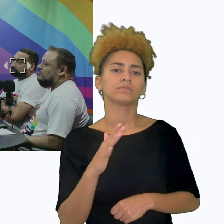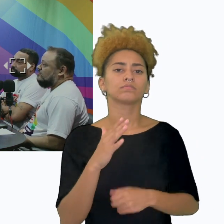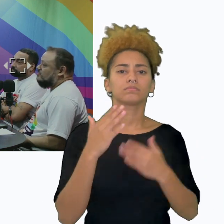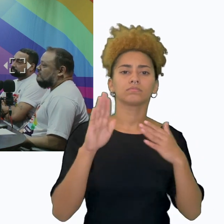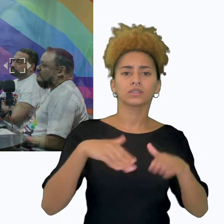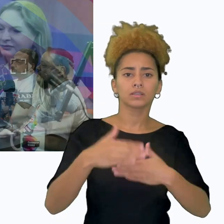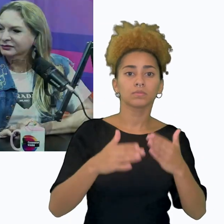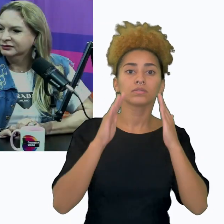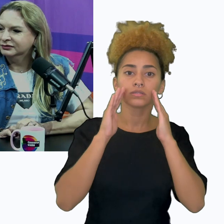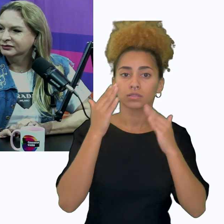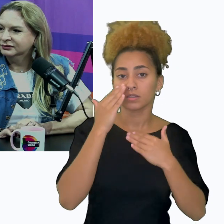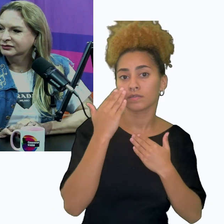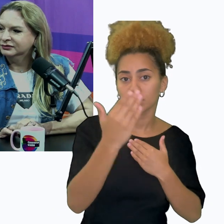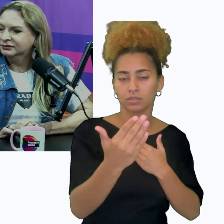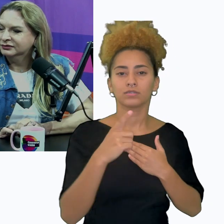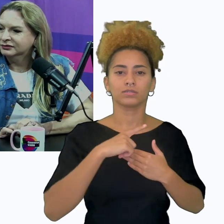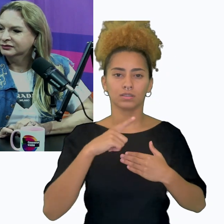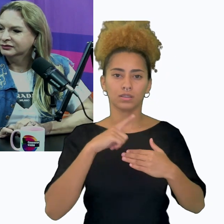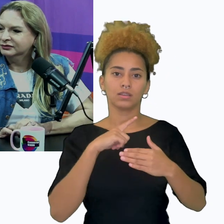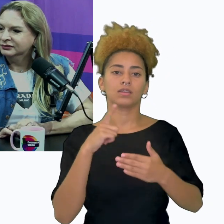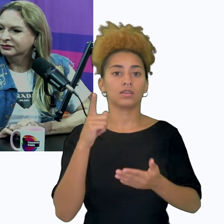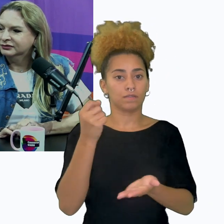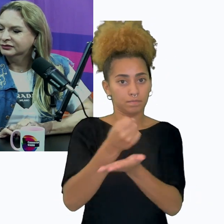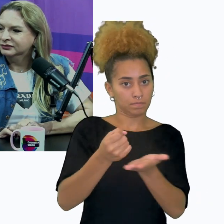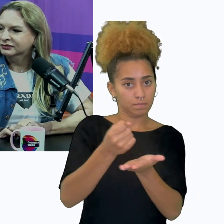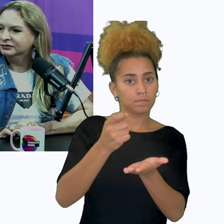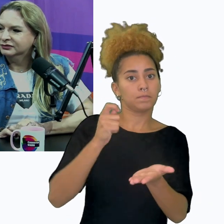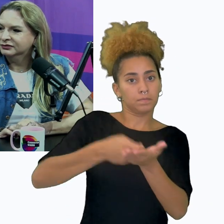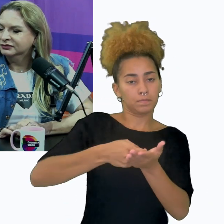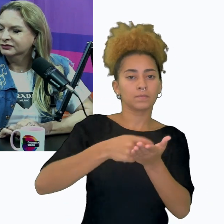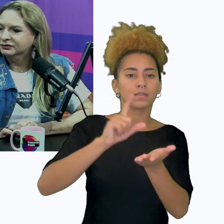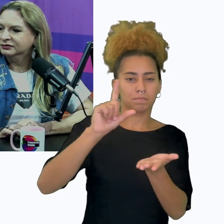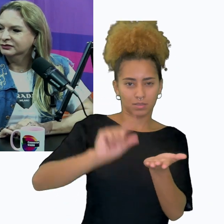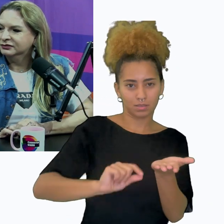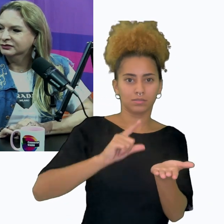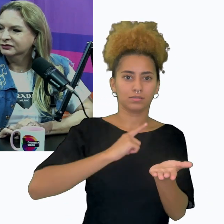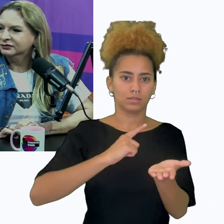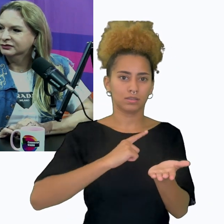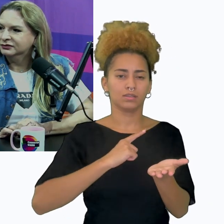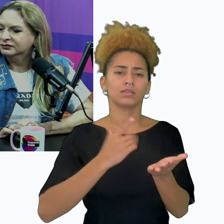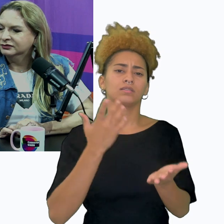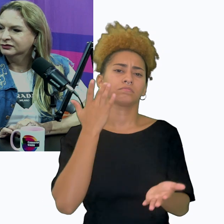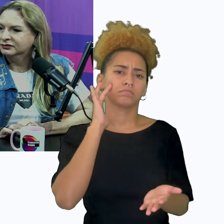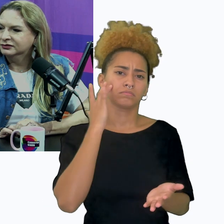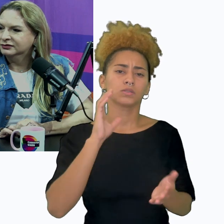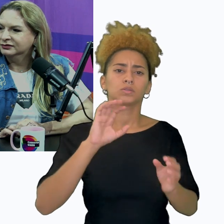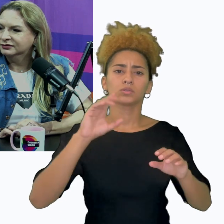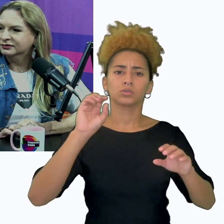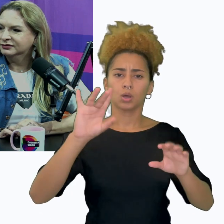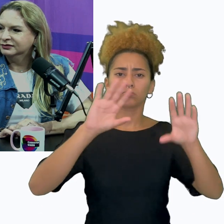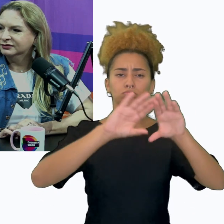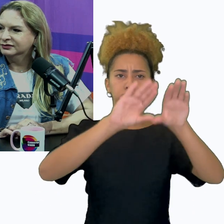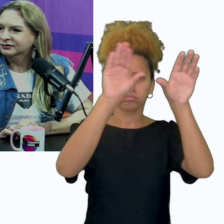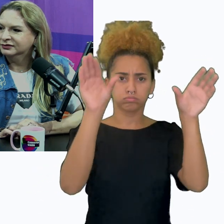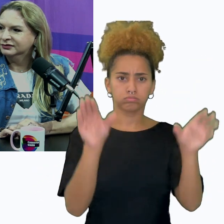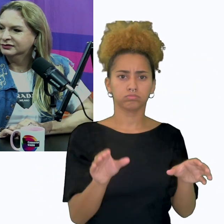pra mais adiante ali, em frente agora onde é a Pague Menos, perto do Coração de Jesus. Tem apagamento lá, hoje tem só os arcos